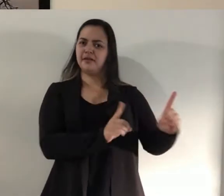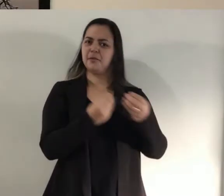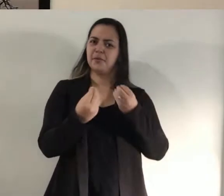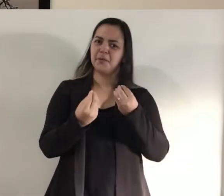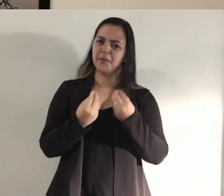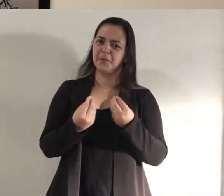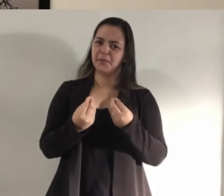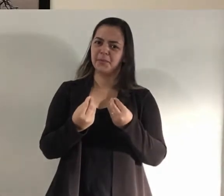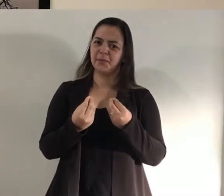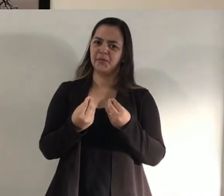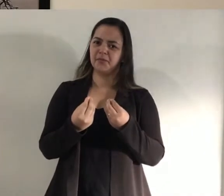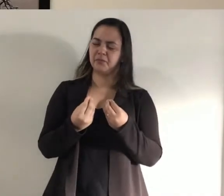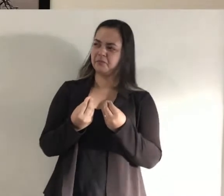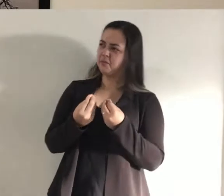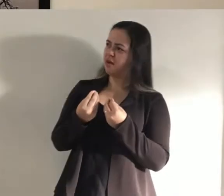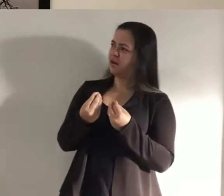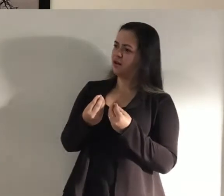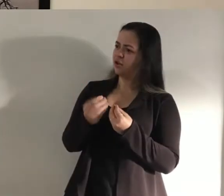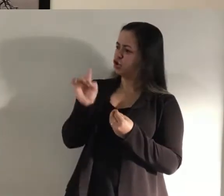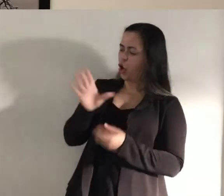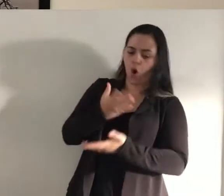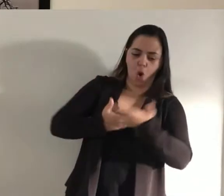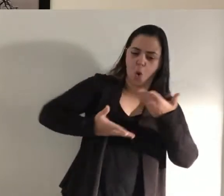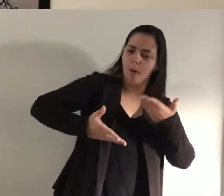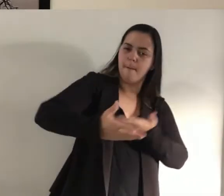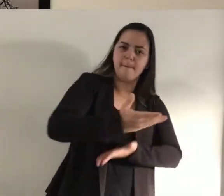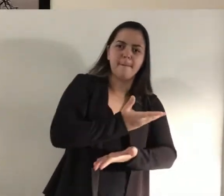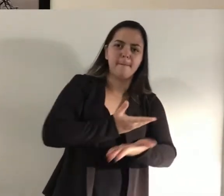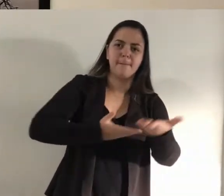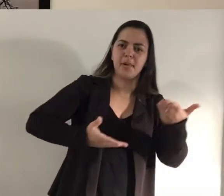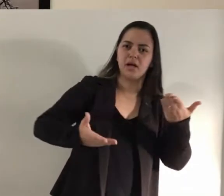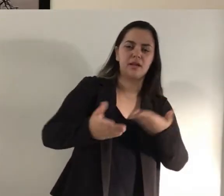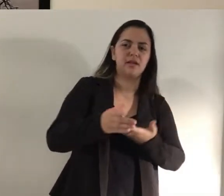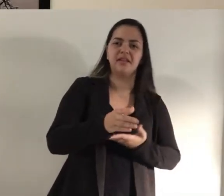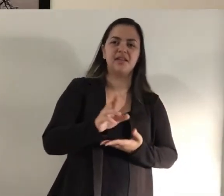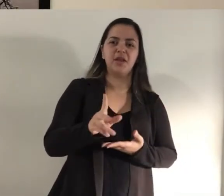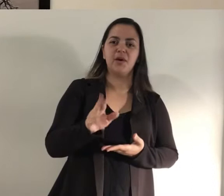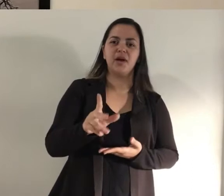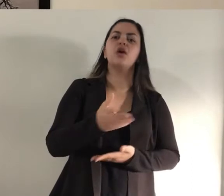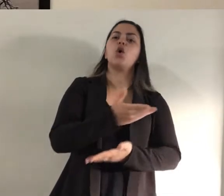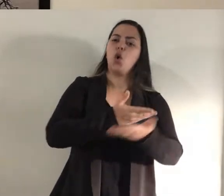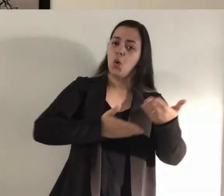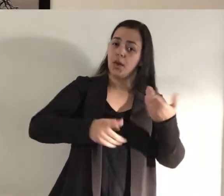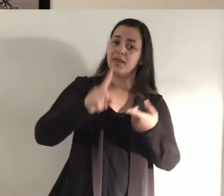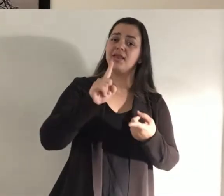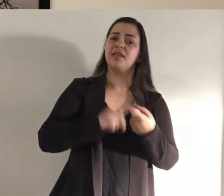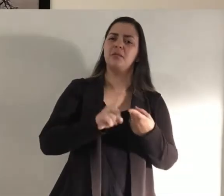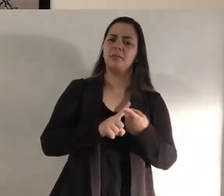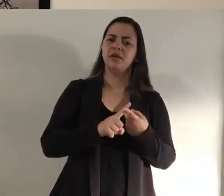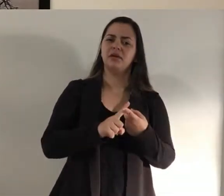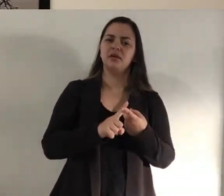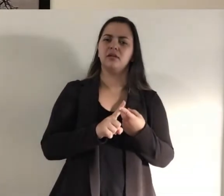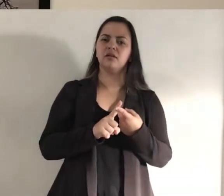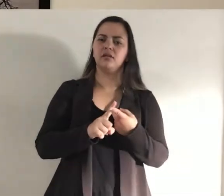só compartilhou e não só trouxe essa saudação, ele traz aqui, ele toma um gesto, uma atitude muito